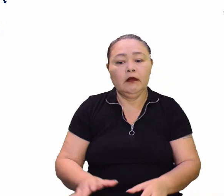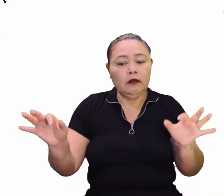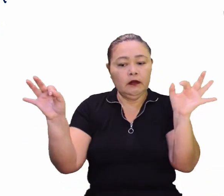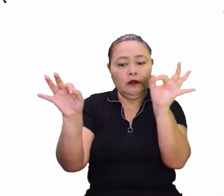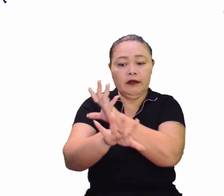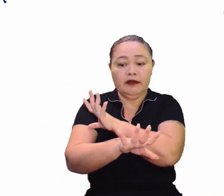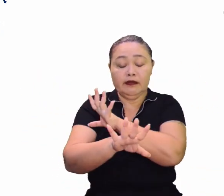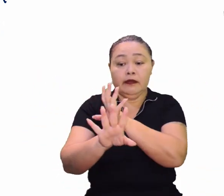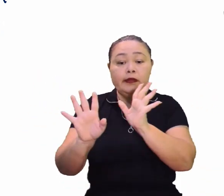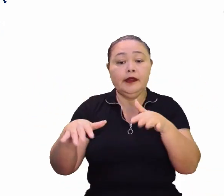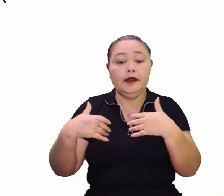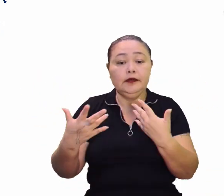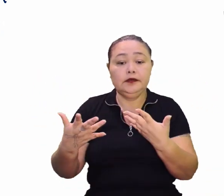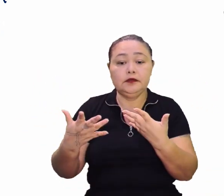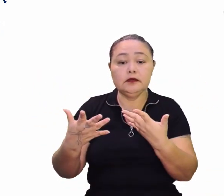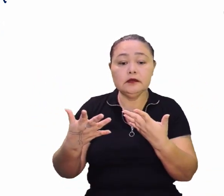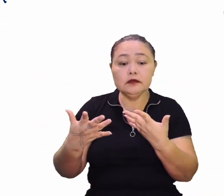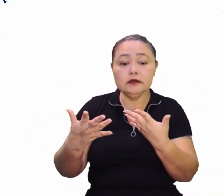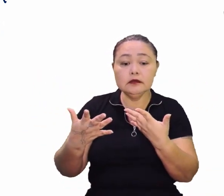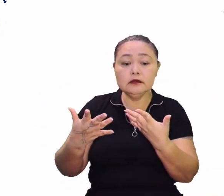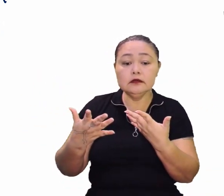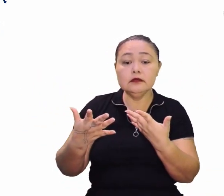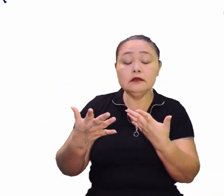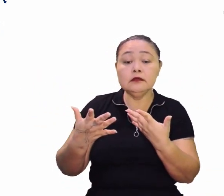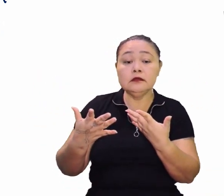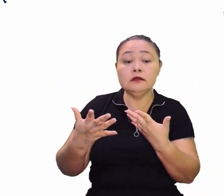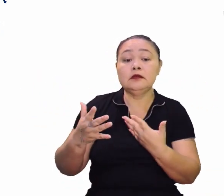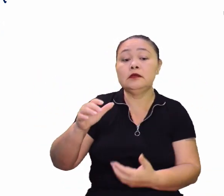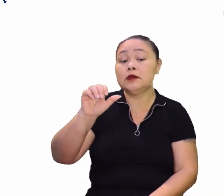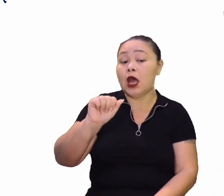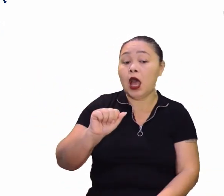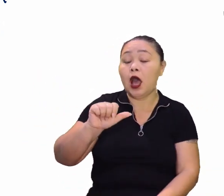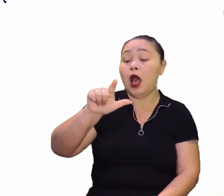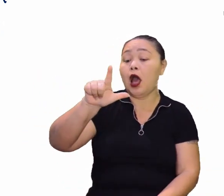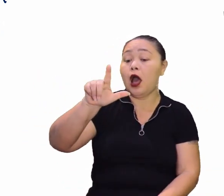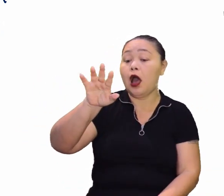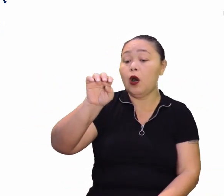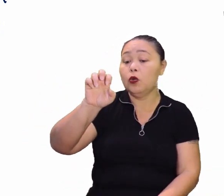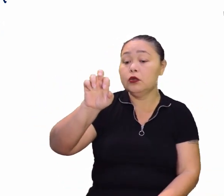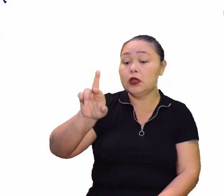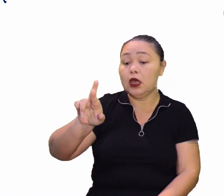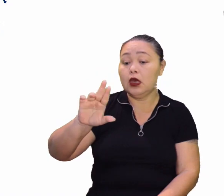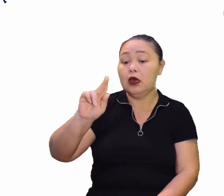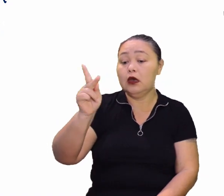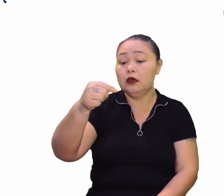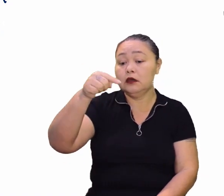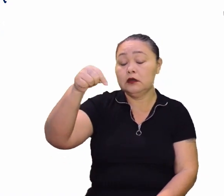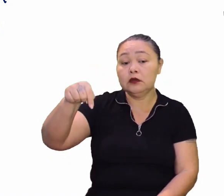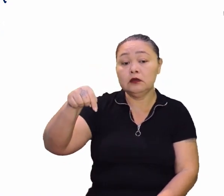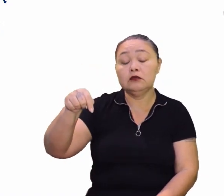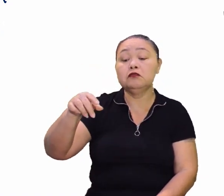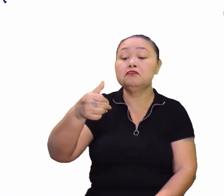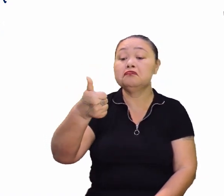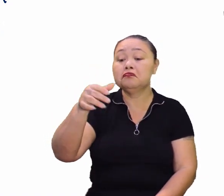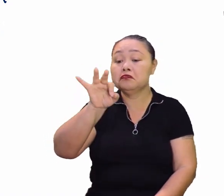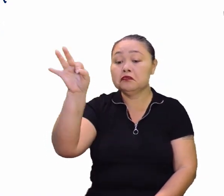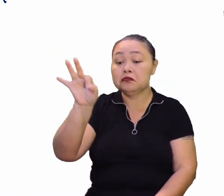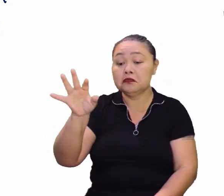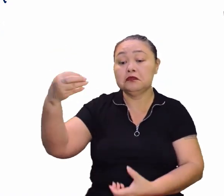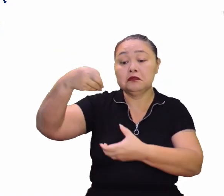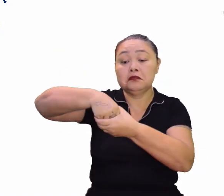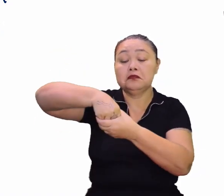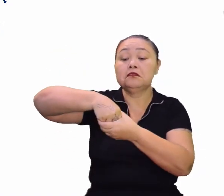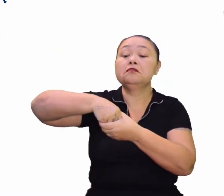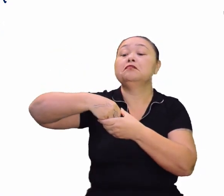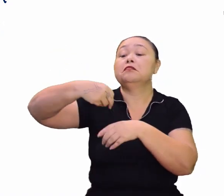Pronto. E o alquífero alté do chão está localizado 100% em território